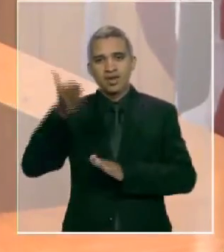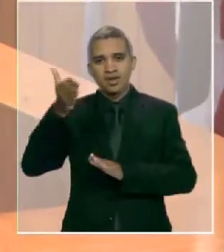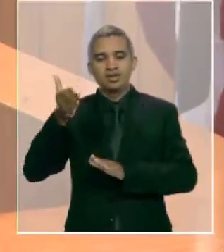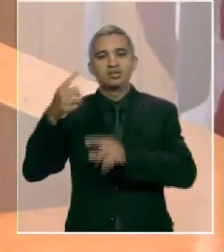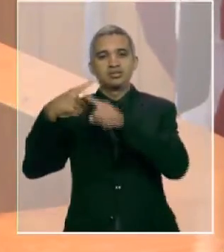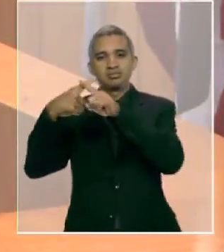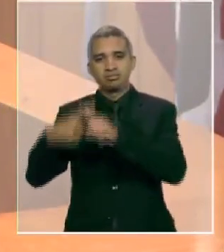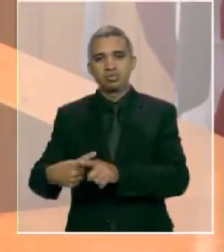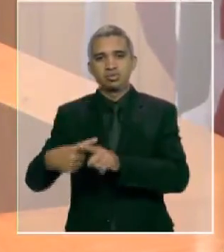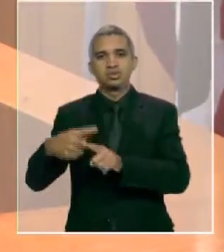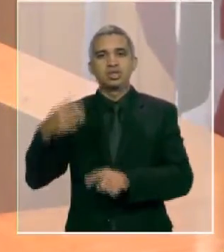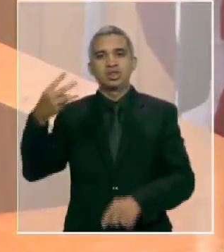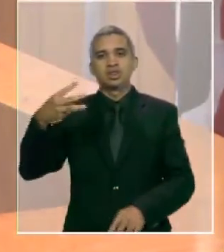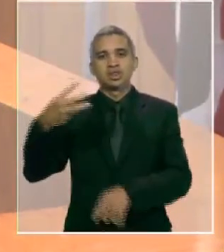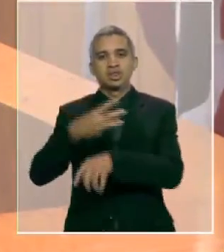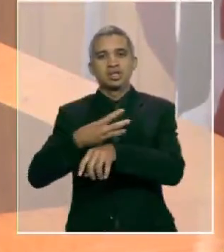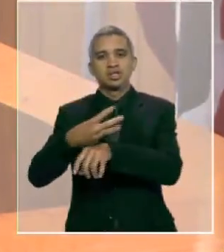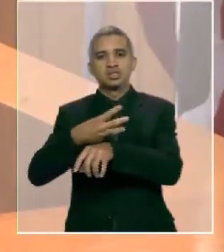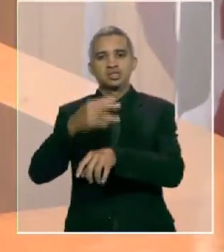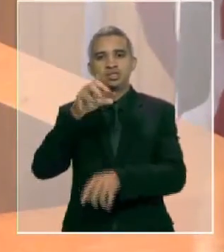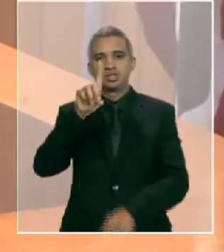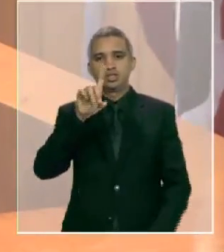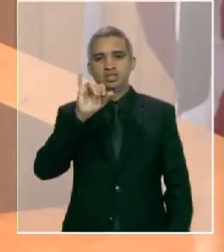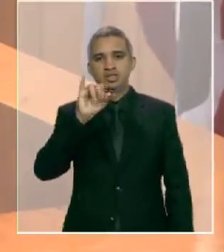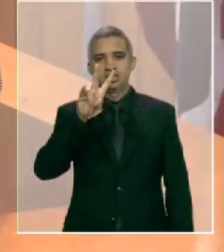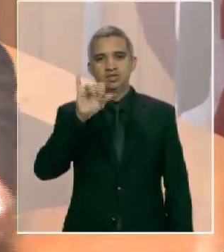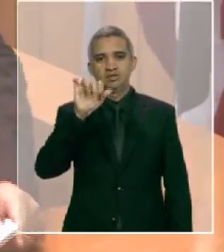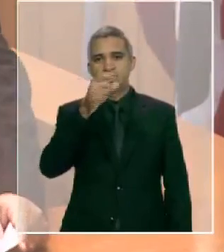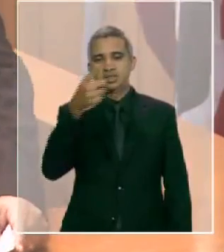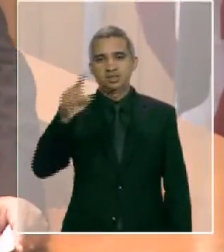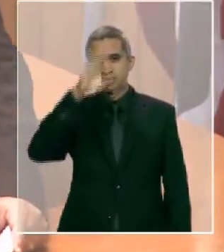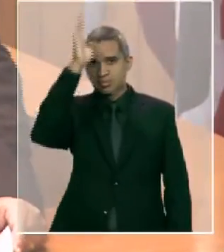a terceira divisão do Campeonato Brasileiro e que